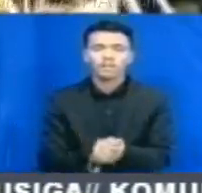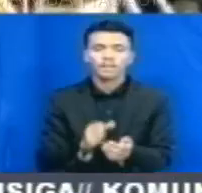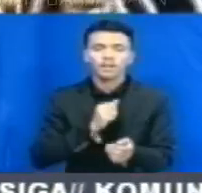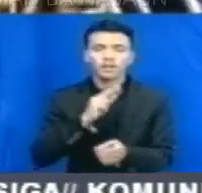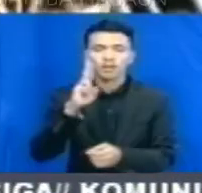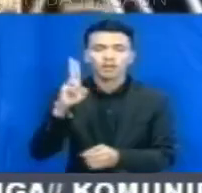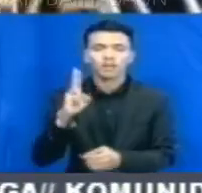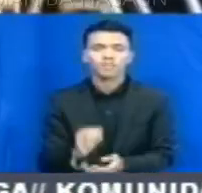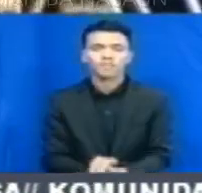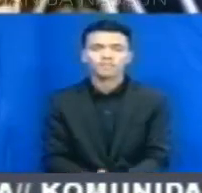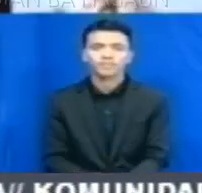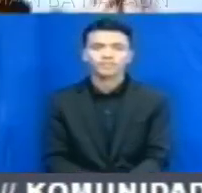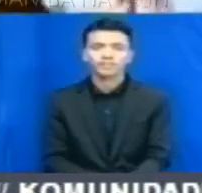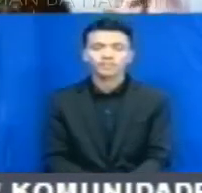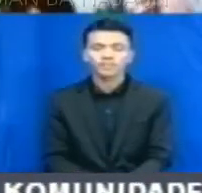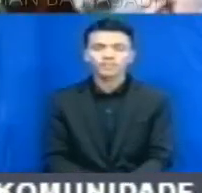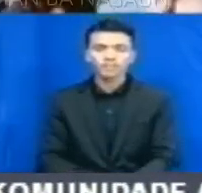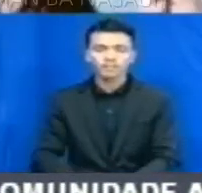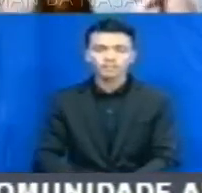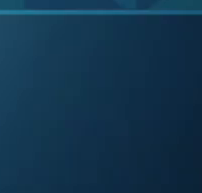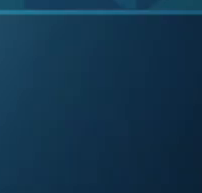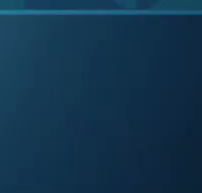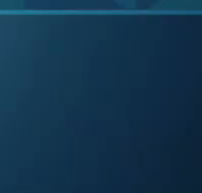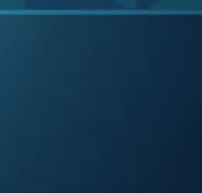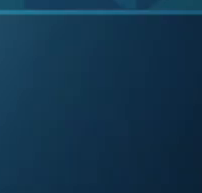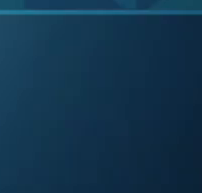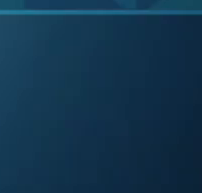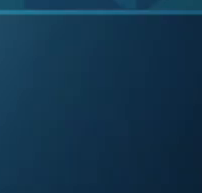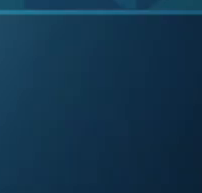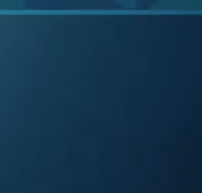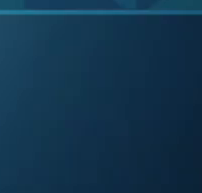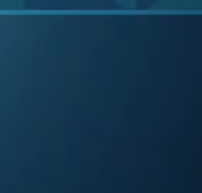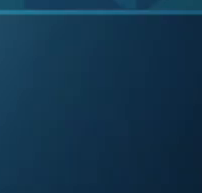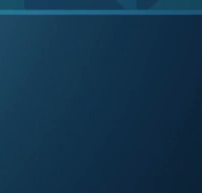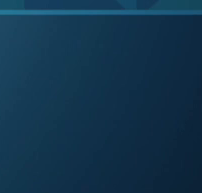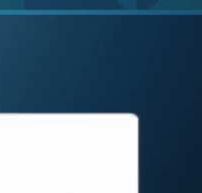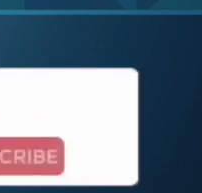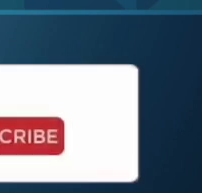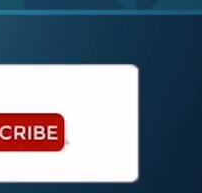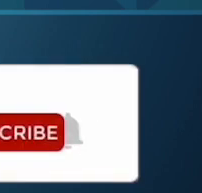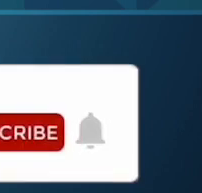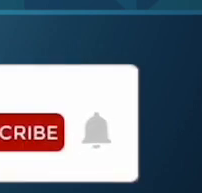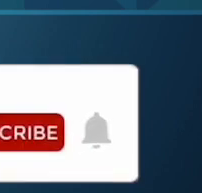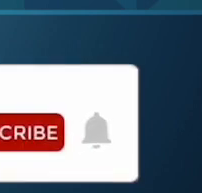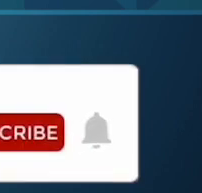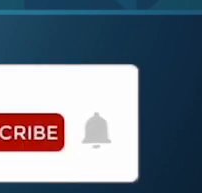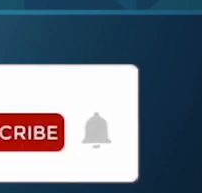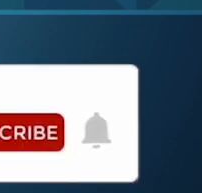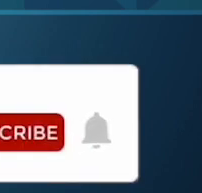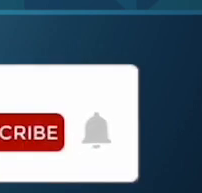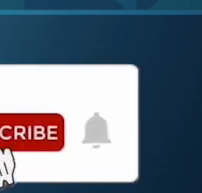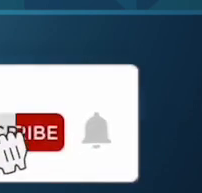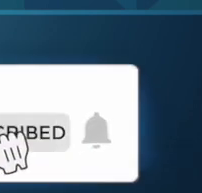Husi Municipio Alheu, Tomé Fernandes, RTTL. Atu retang informação factuais no atuais, queta